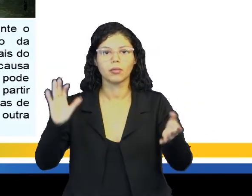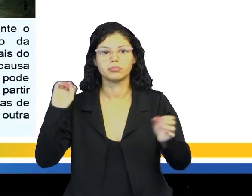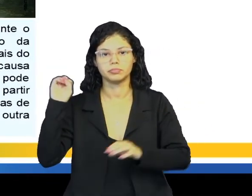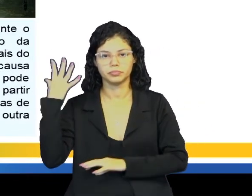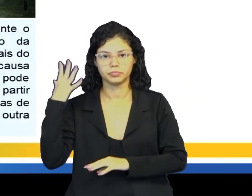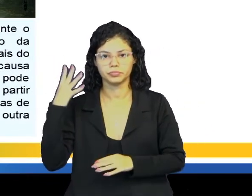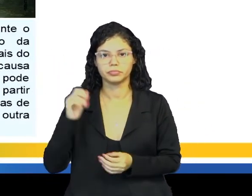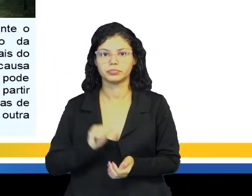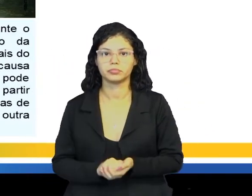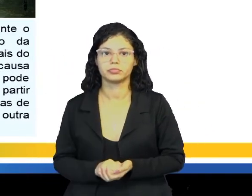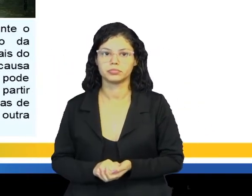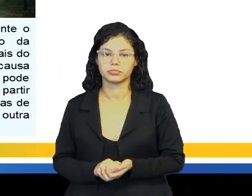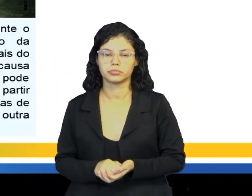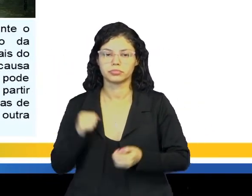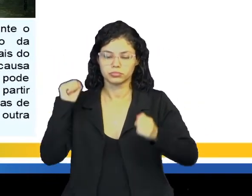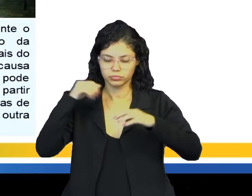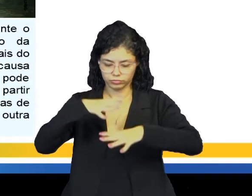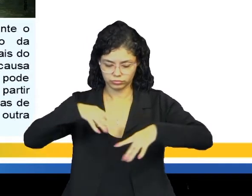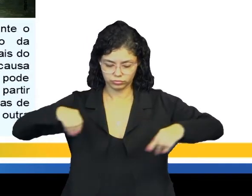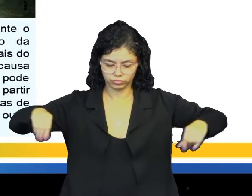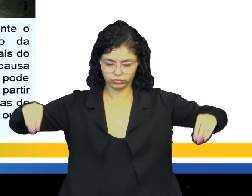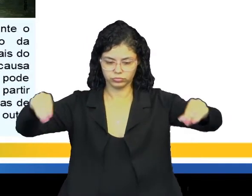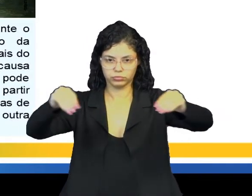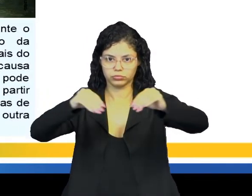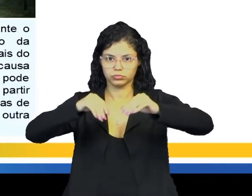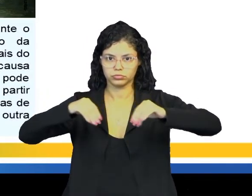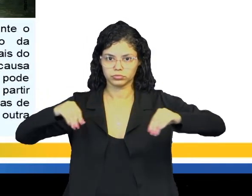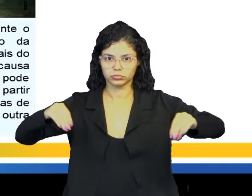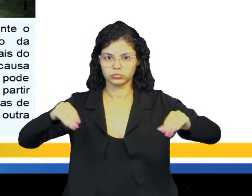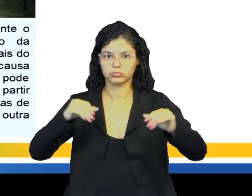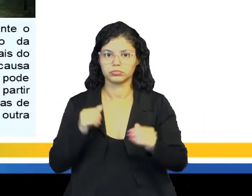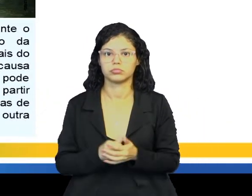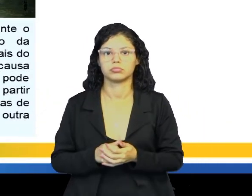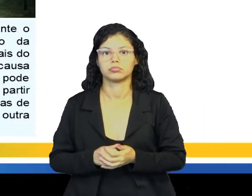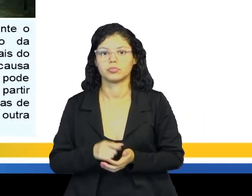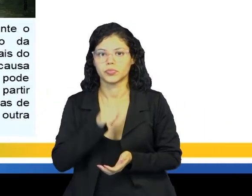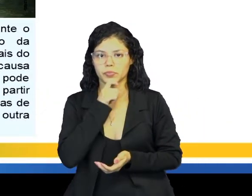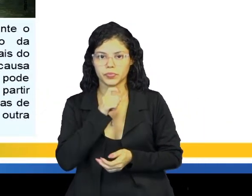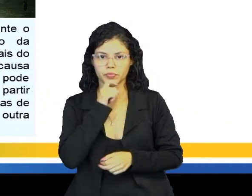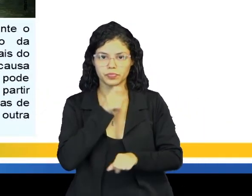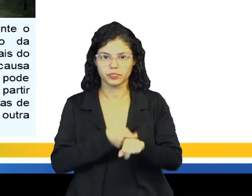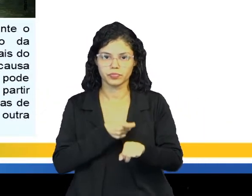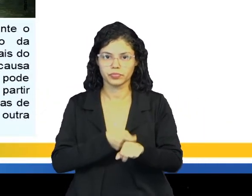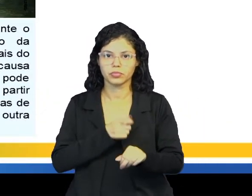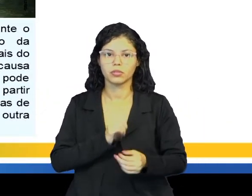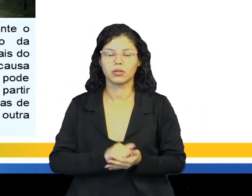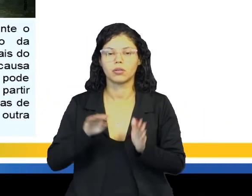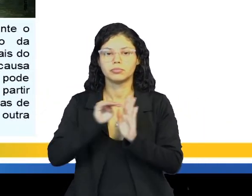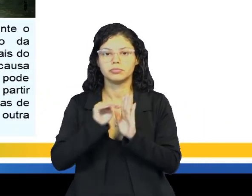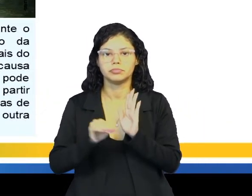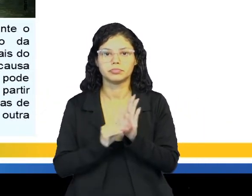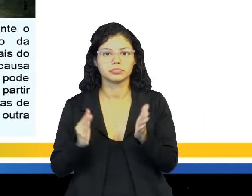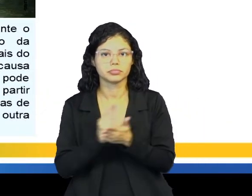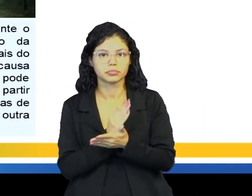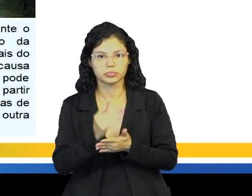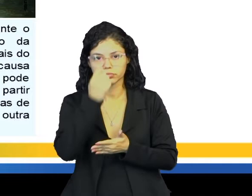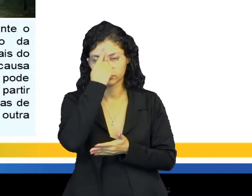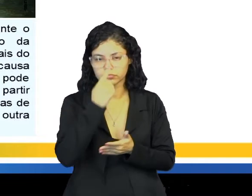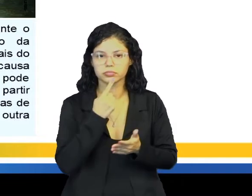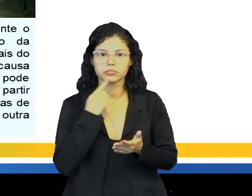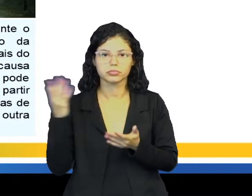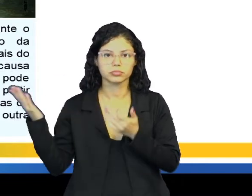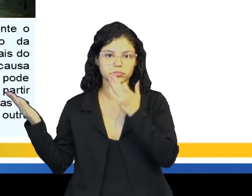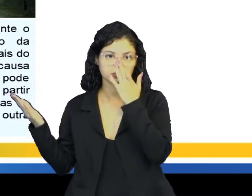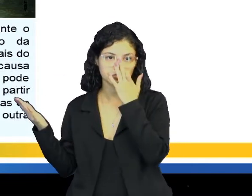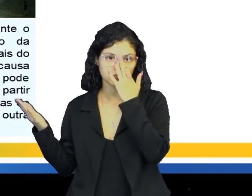condensação, desloca-se em direção à superfície terrestre, em estado líquido ou sólido. Abaixo nós temos alguns tipos de